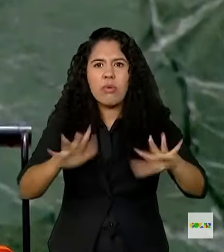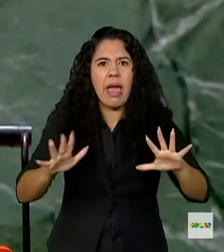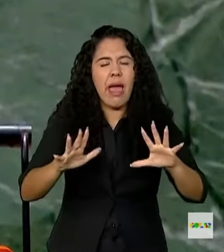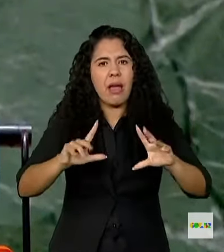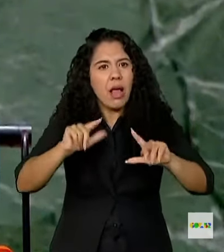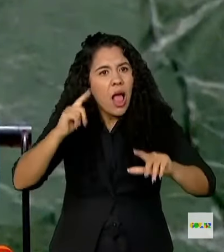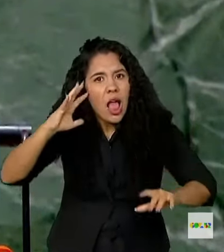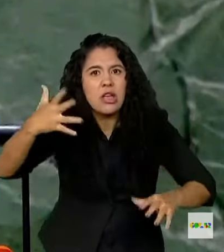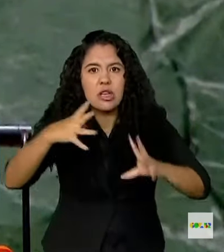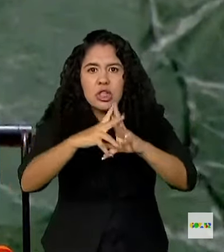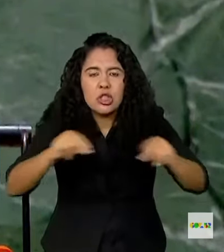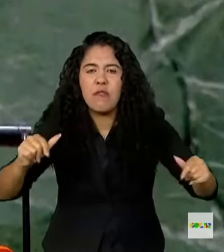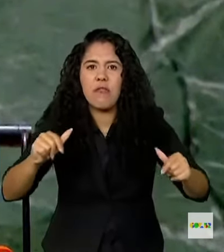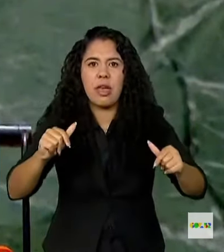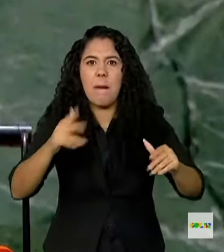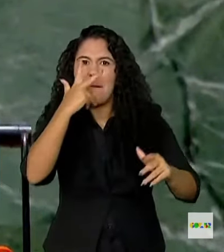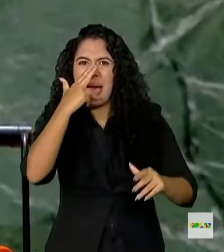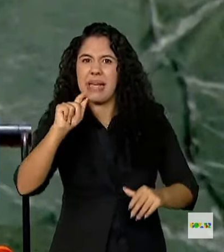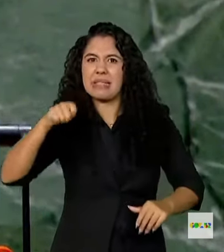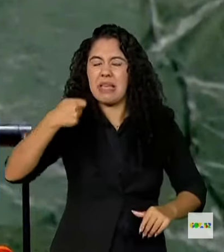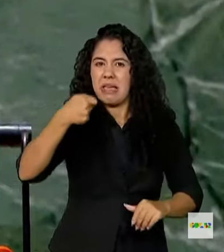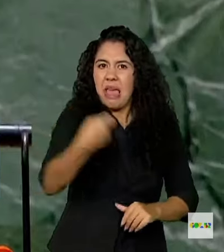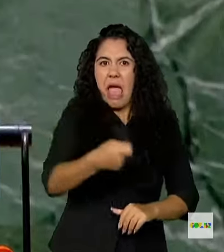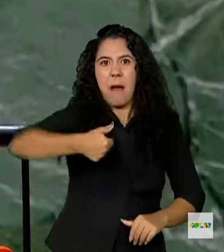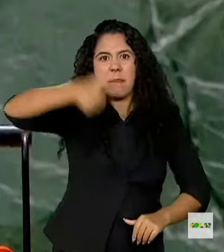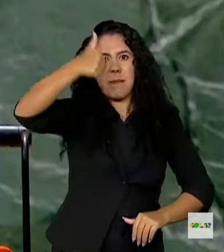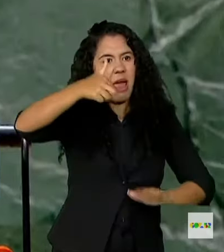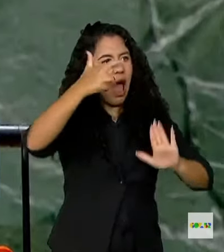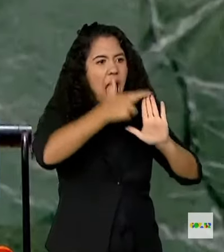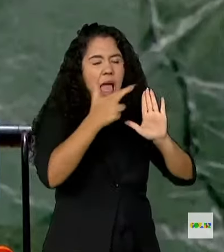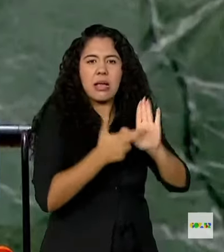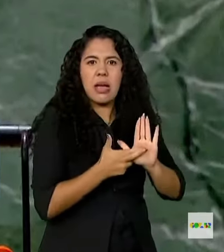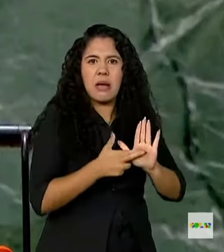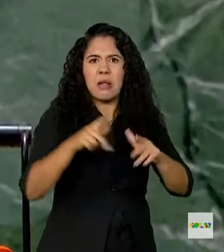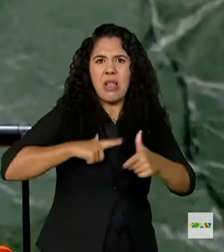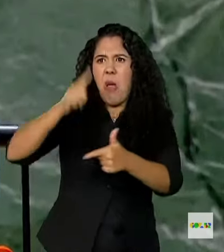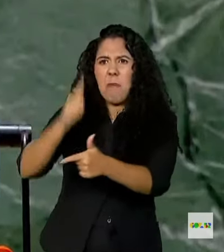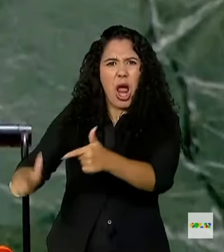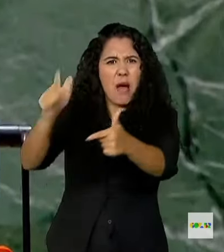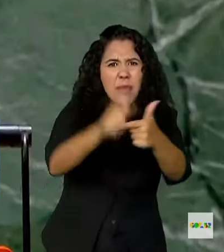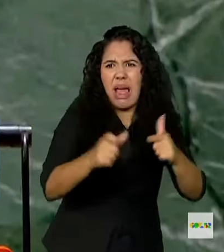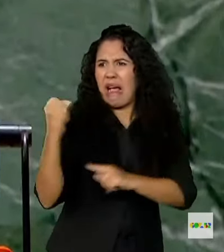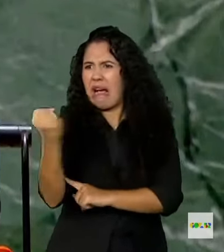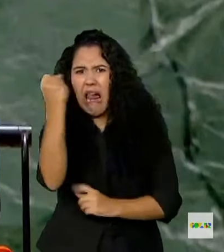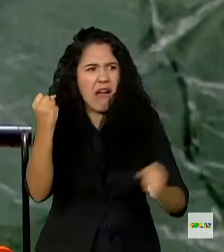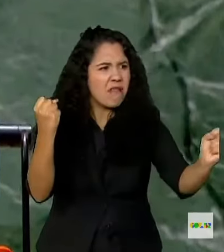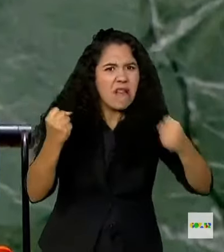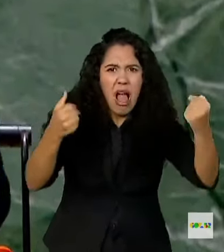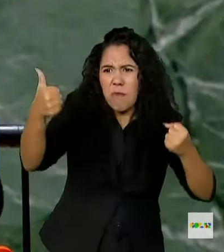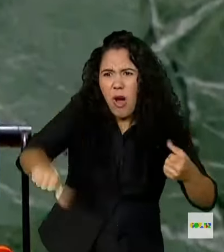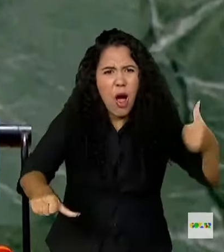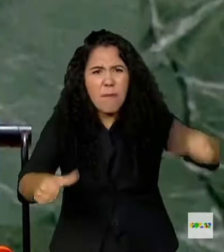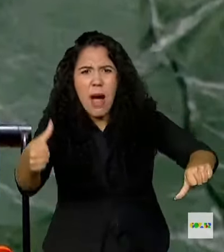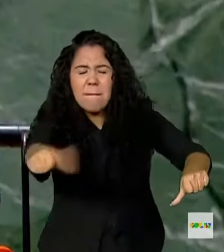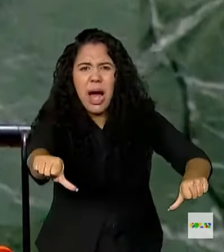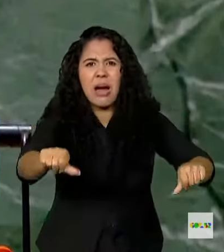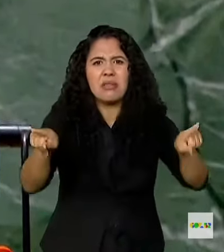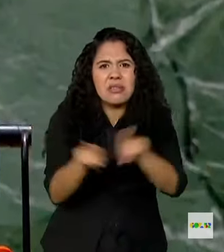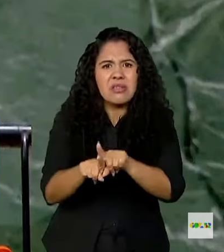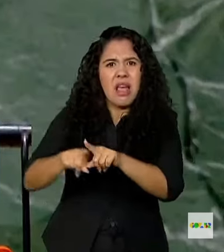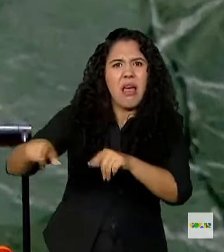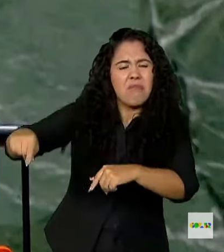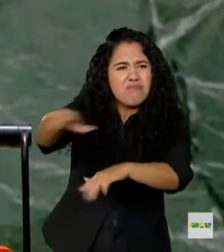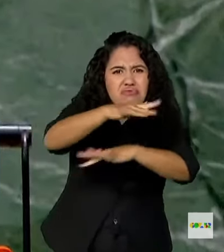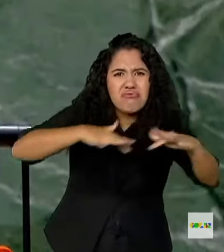se tornando a regra. Presenciamos dois conflitos simultâneos com potencial de se tornar um confronto